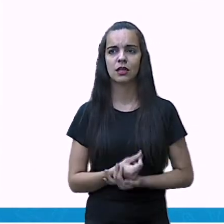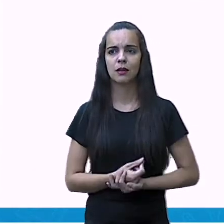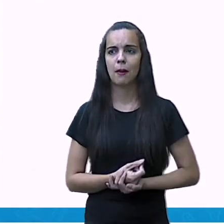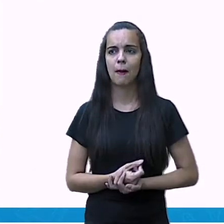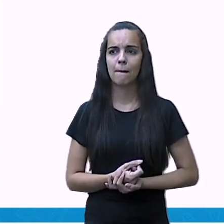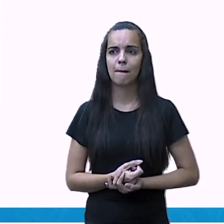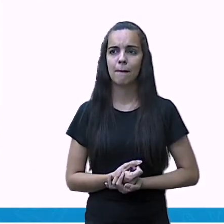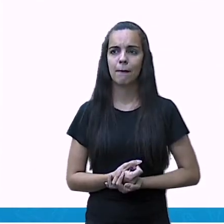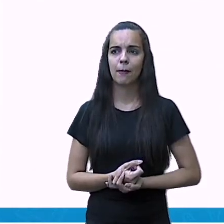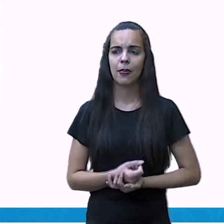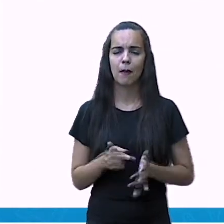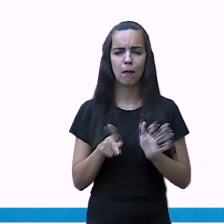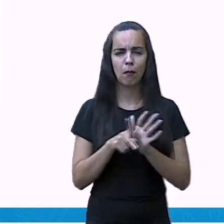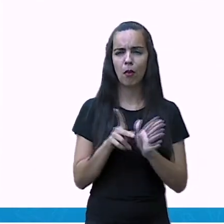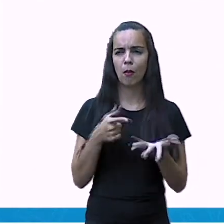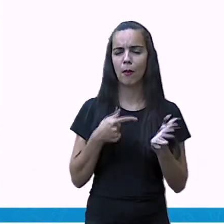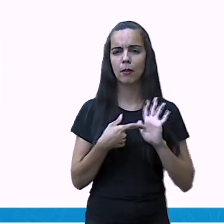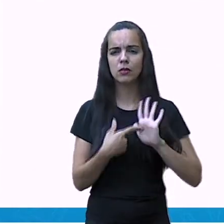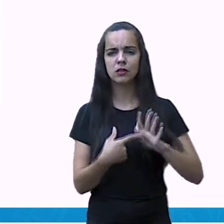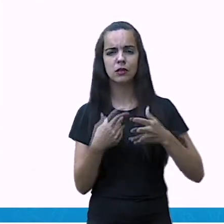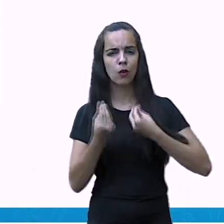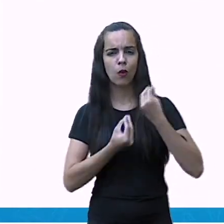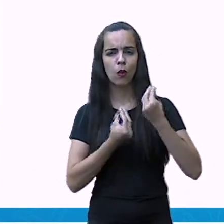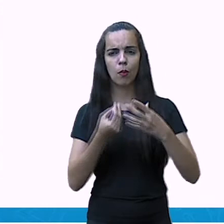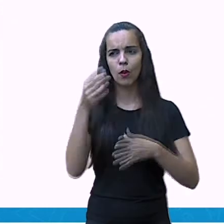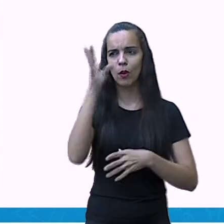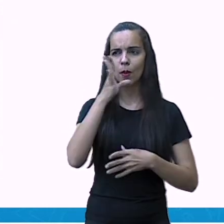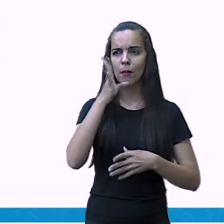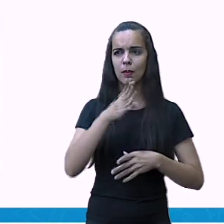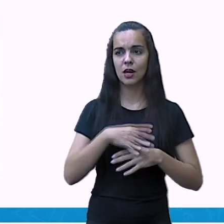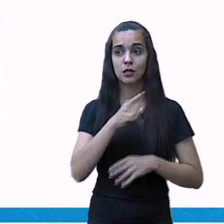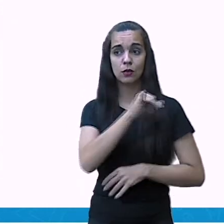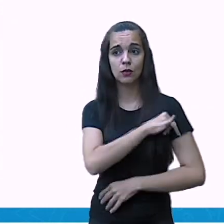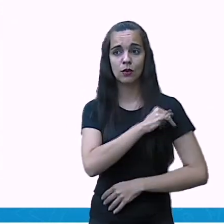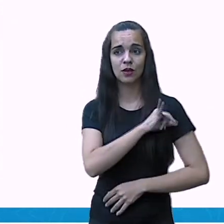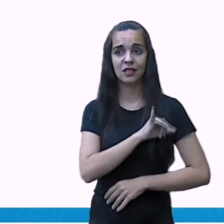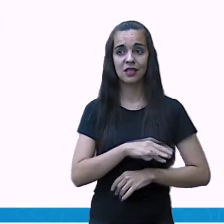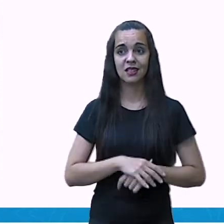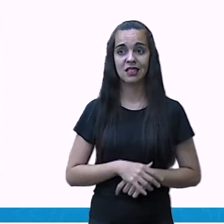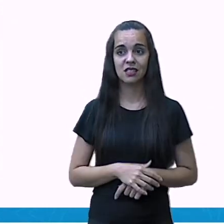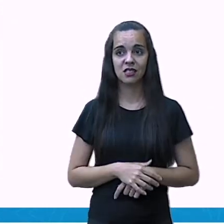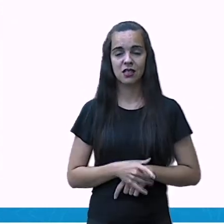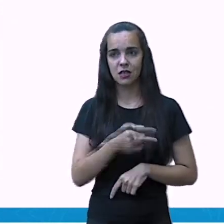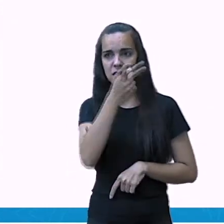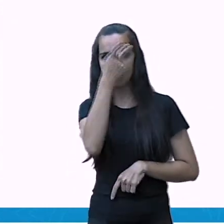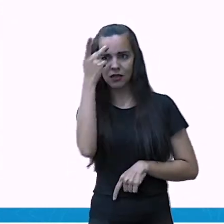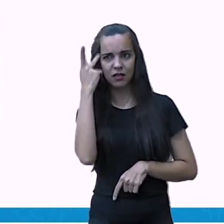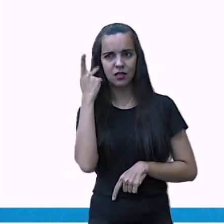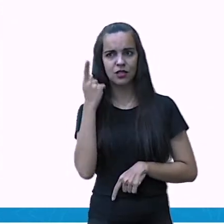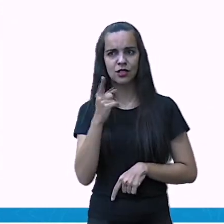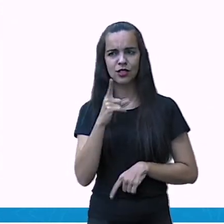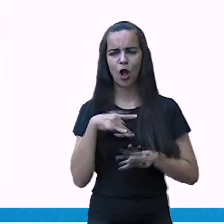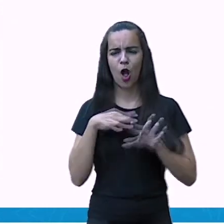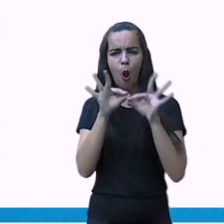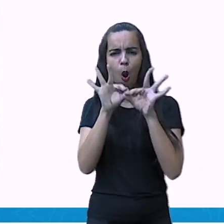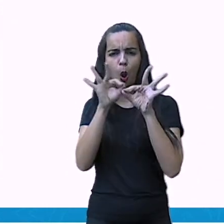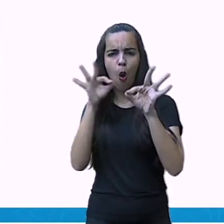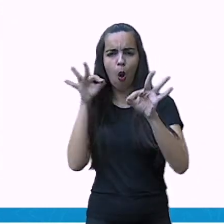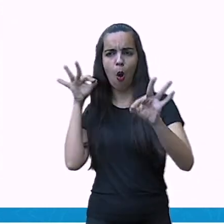Enquanto um estádio muito bonito e as pessoas de longe,